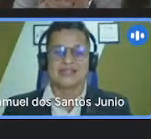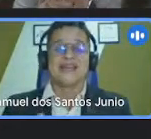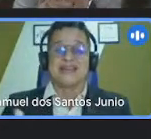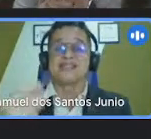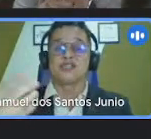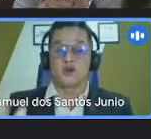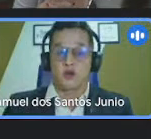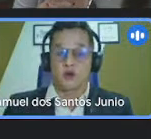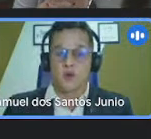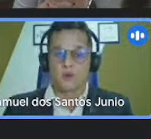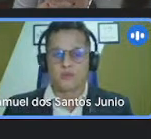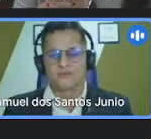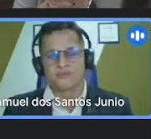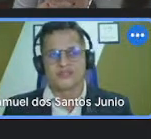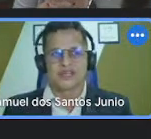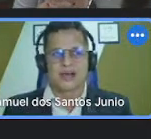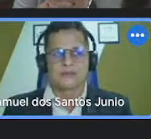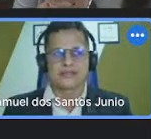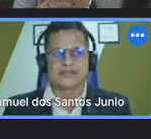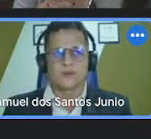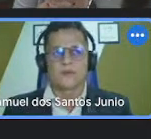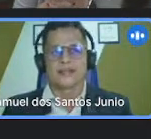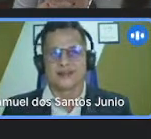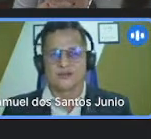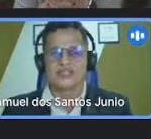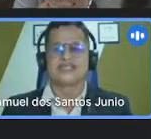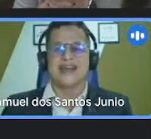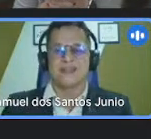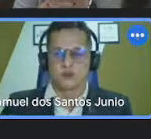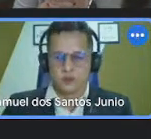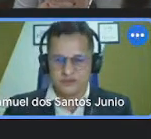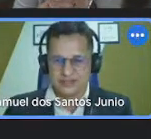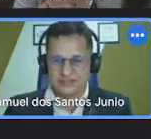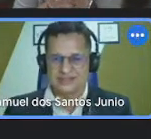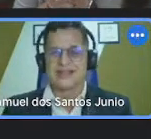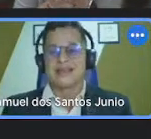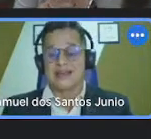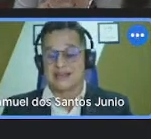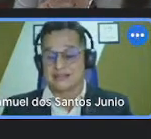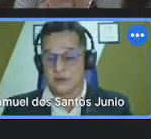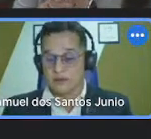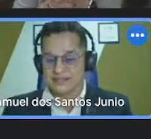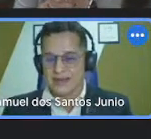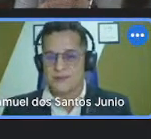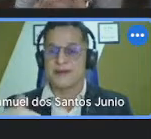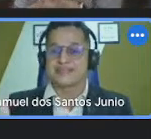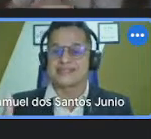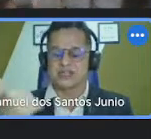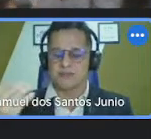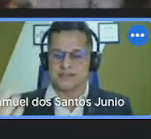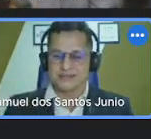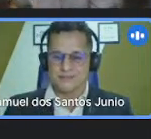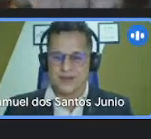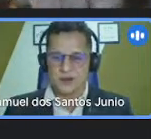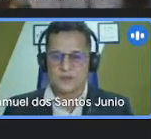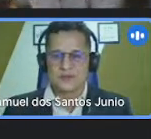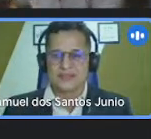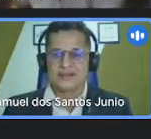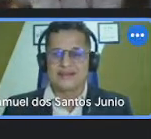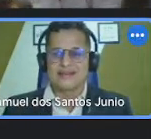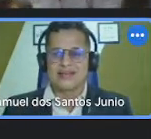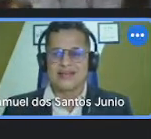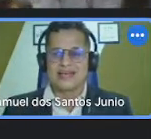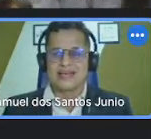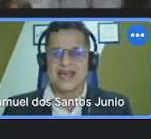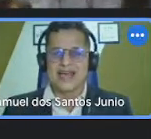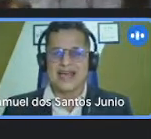possibilidade, e a gente colocou digamos assim, um plantão de tirar dúvidas em relação ao CEP, mas a gente percebeu